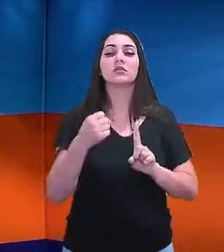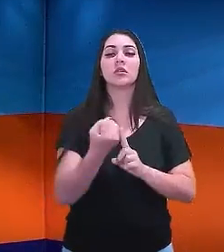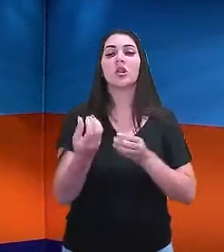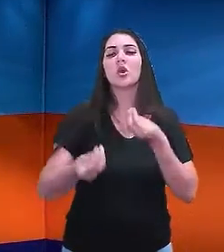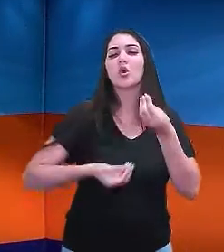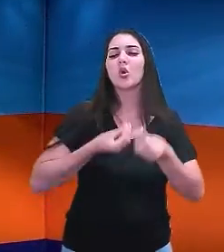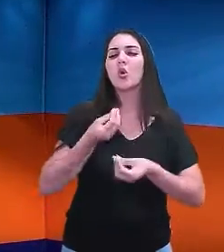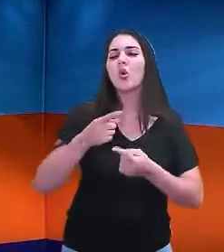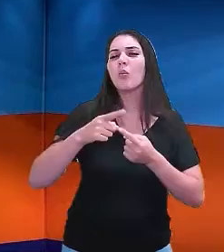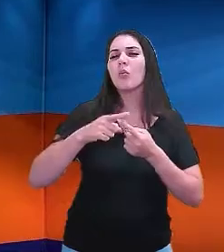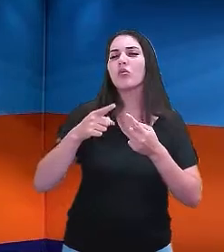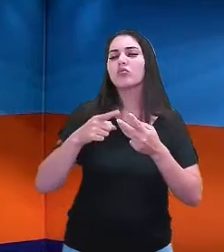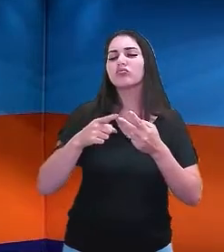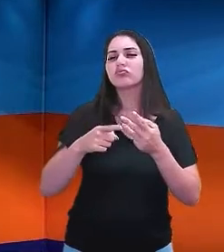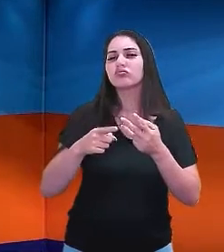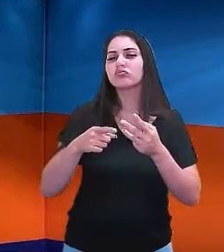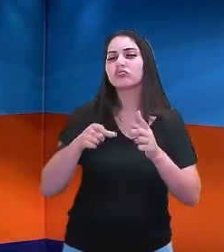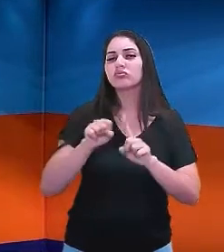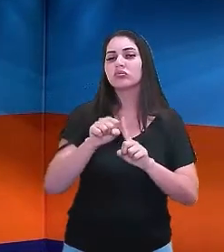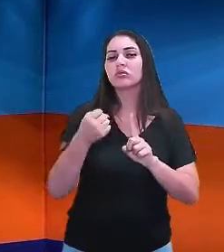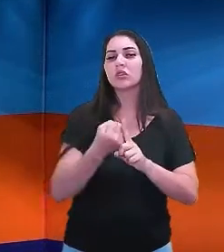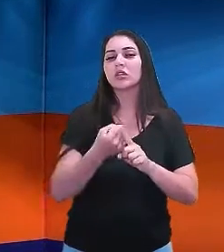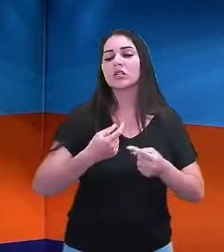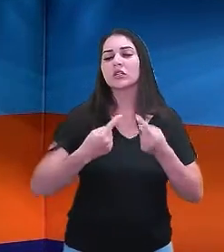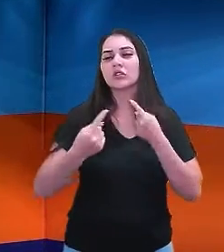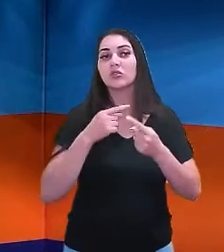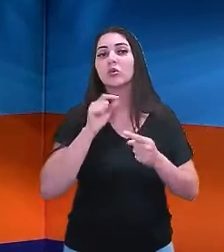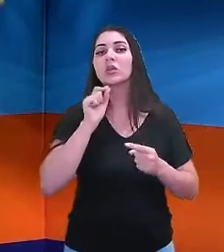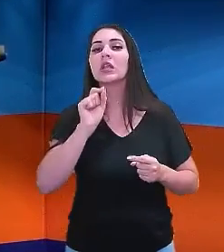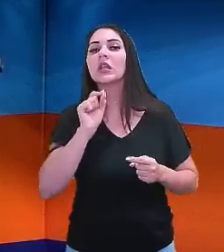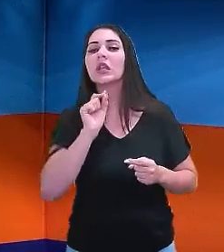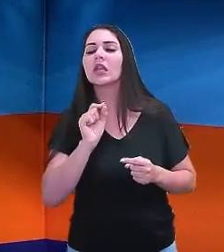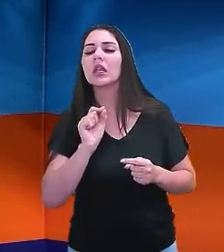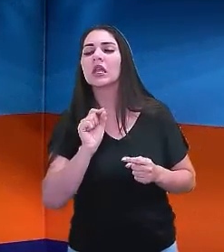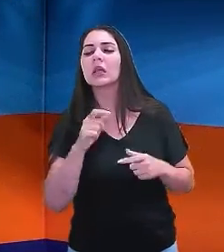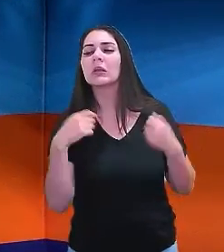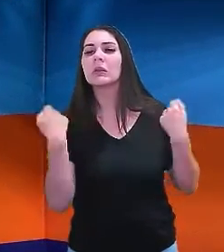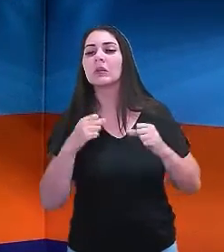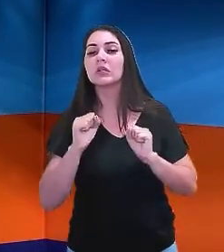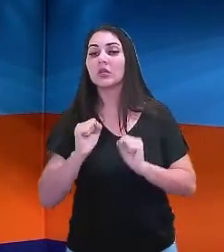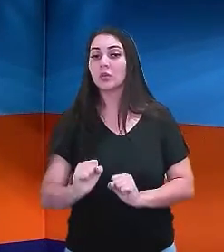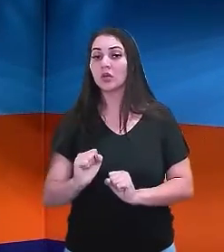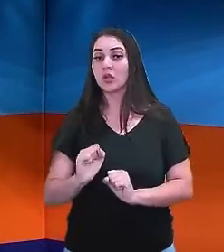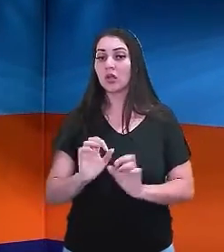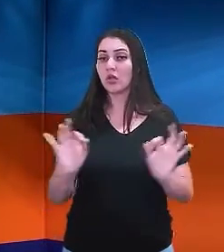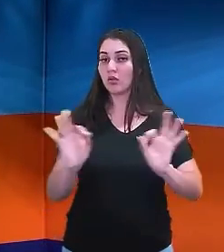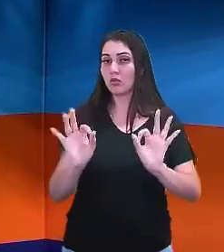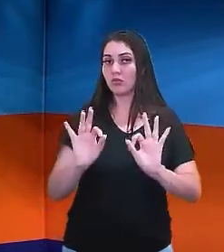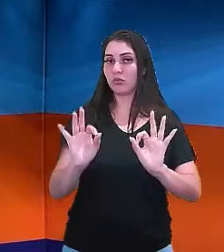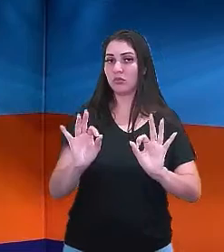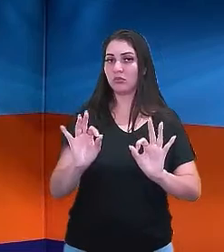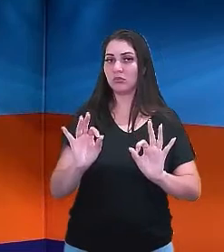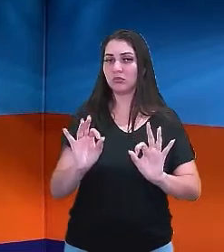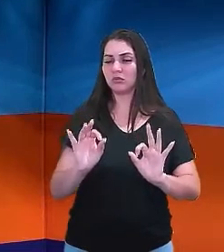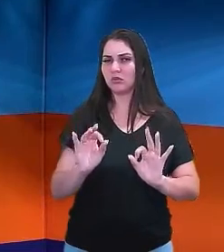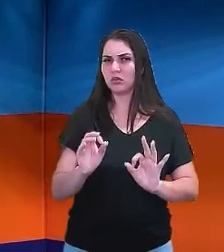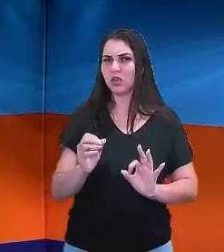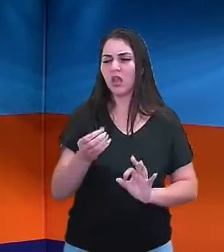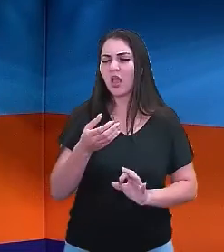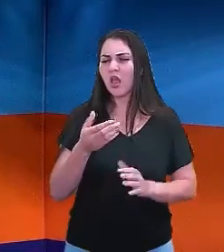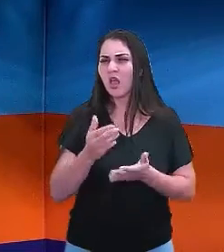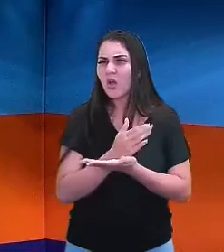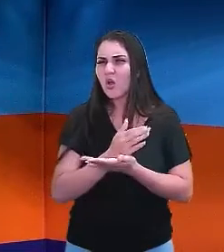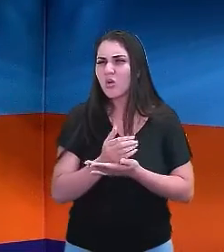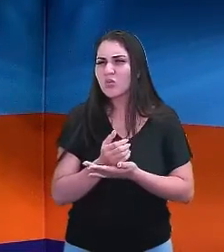classes sociais, elas discutem quem deve estar no poder ou não. Olha, isso não é algo recente, não.